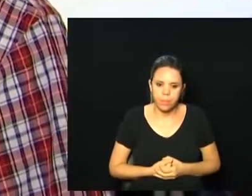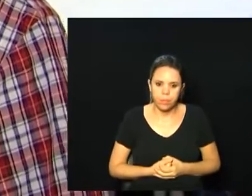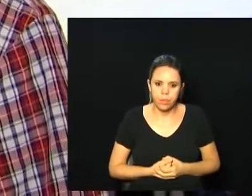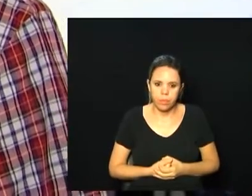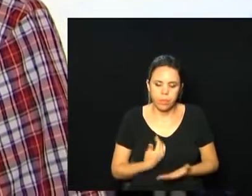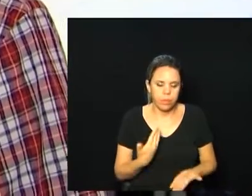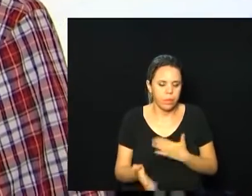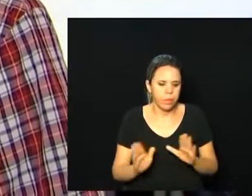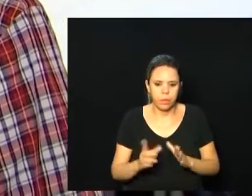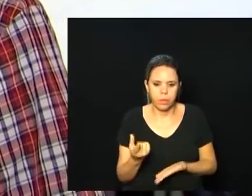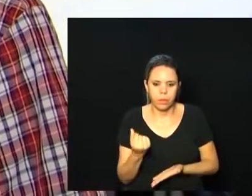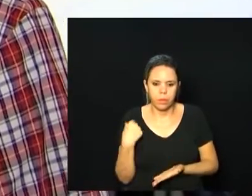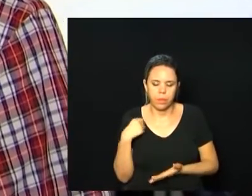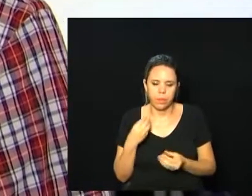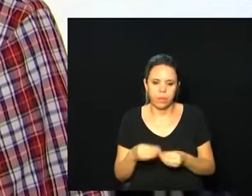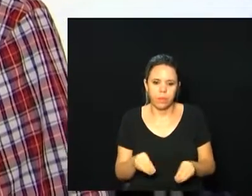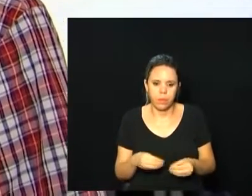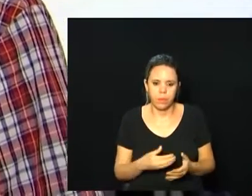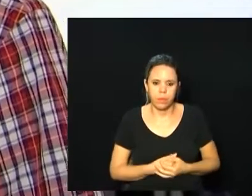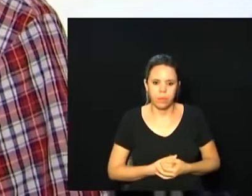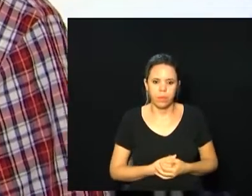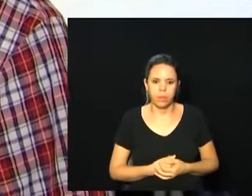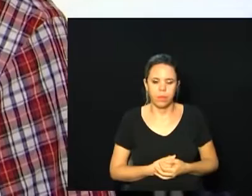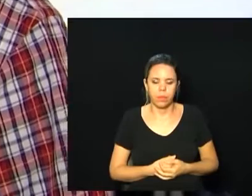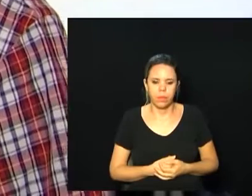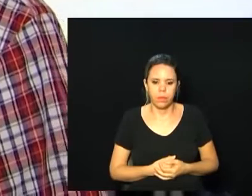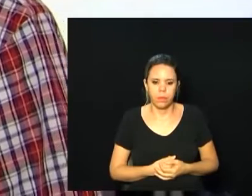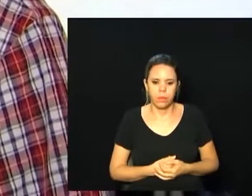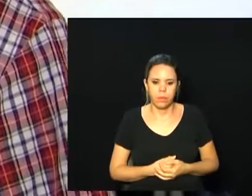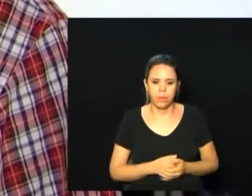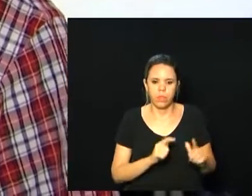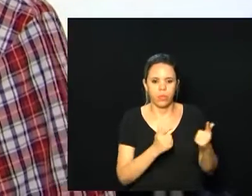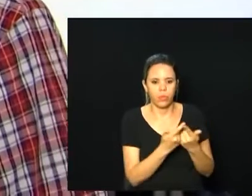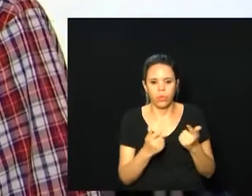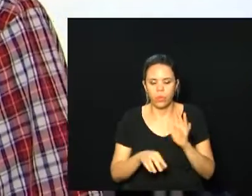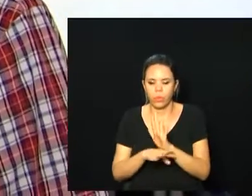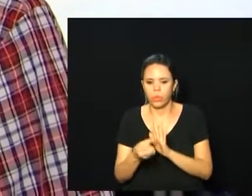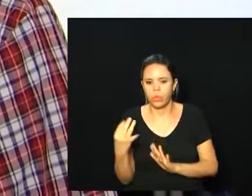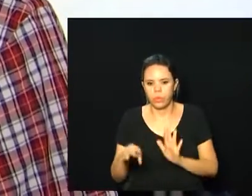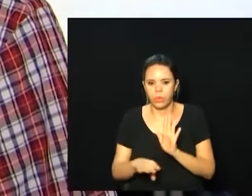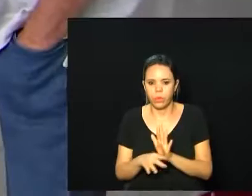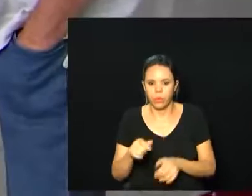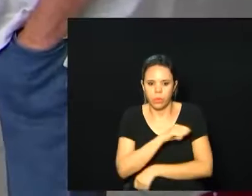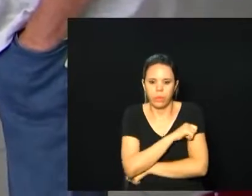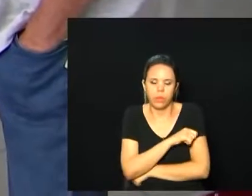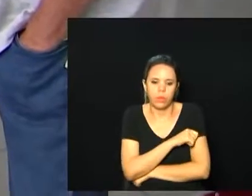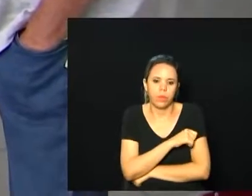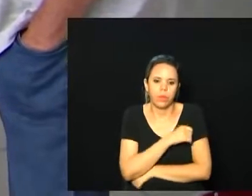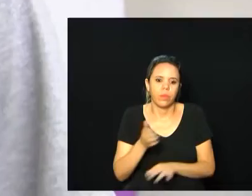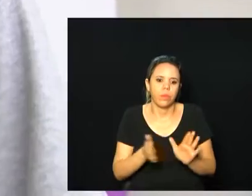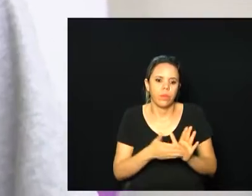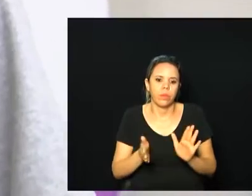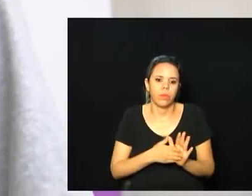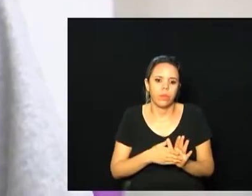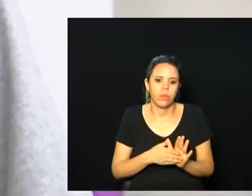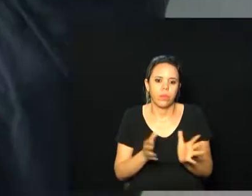as perdas que nós estamos experimentando no momento, nas definições dos grupos e nas quantidades dos alunos. A proposta é